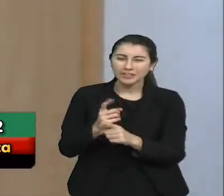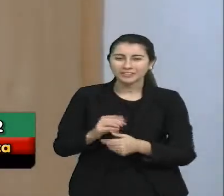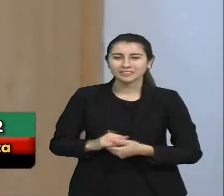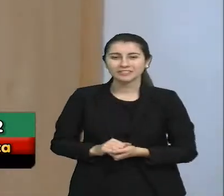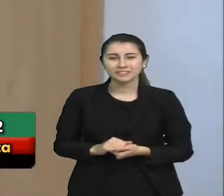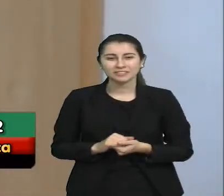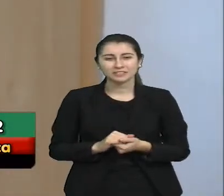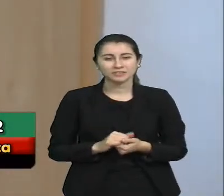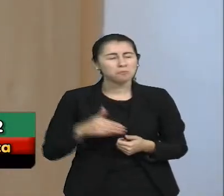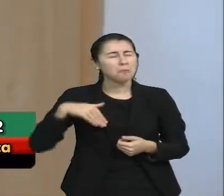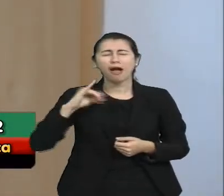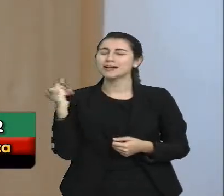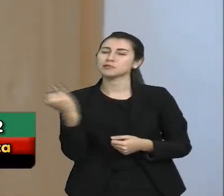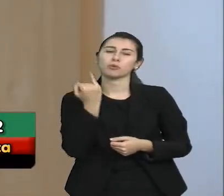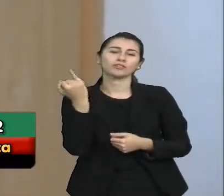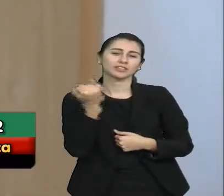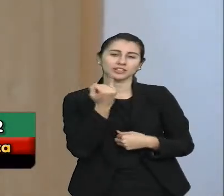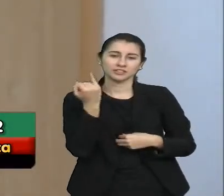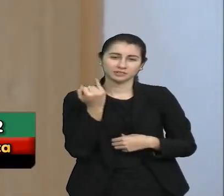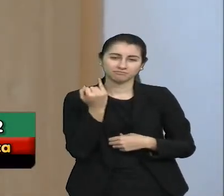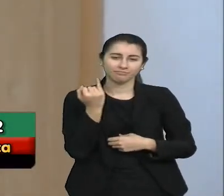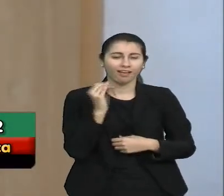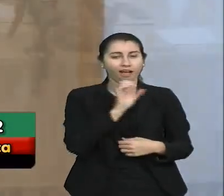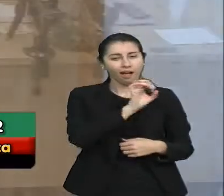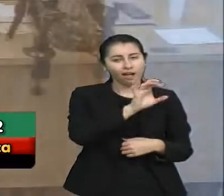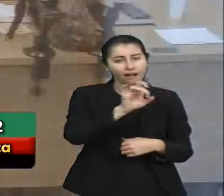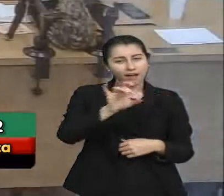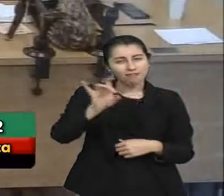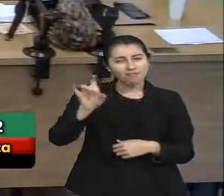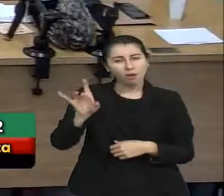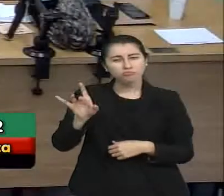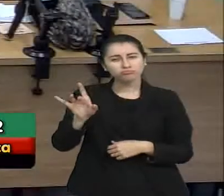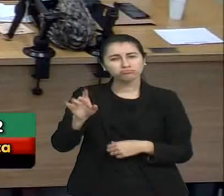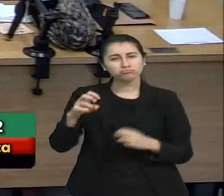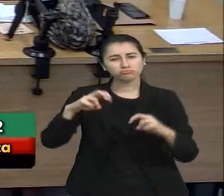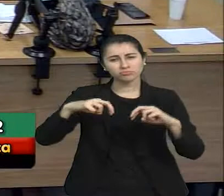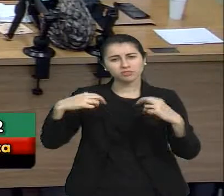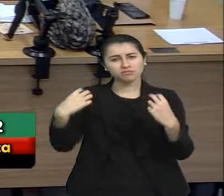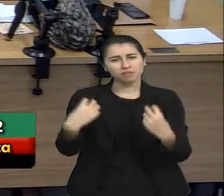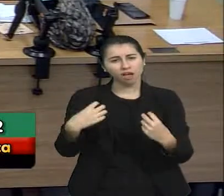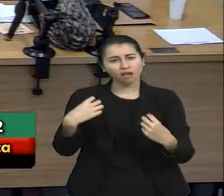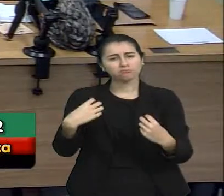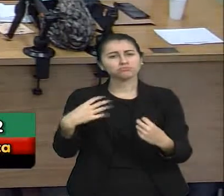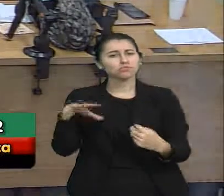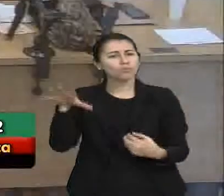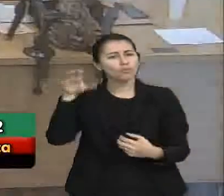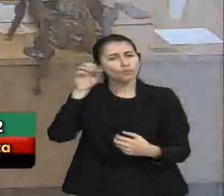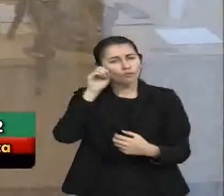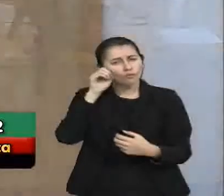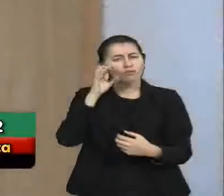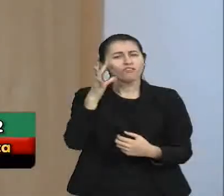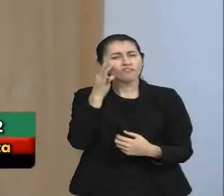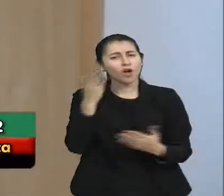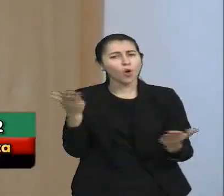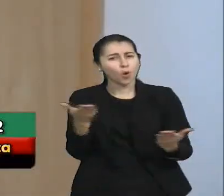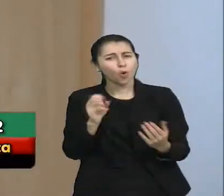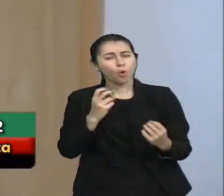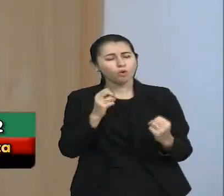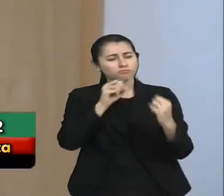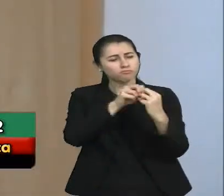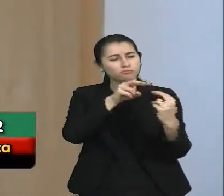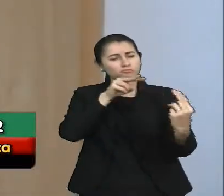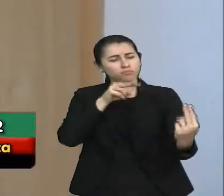E o mais importante, a cada um de vocês que está aqui sentado hoje, e quem nos assiste, seja ao vivo ou gravado.